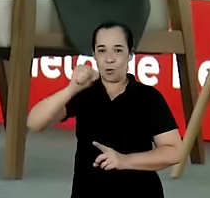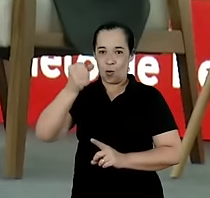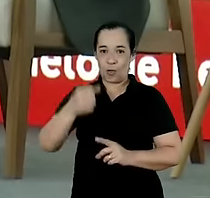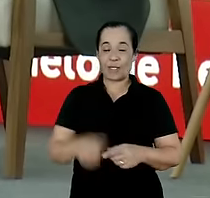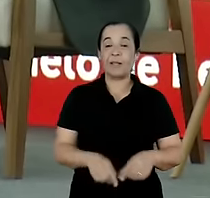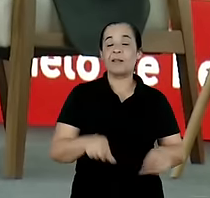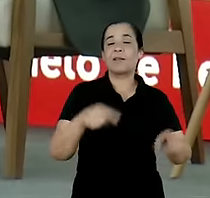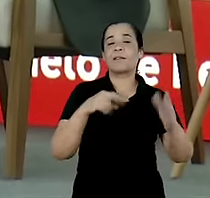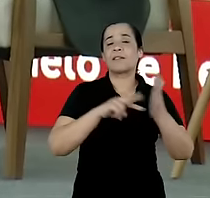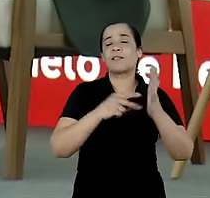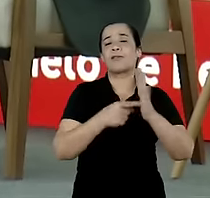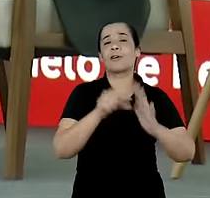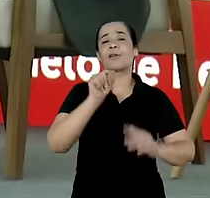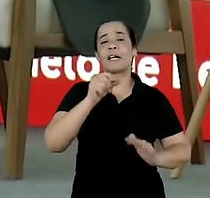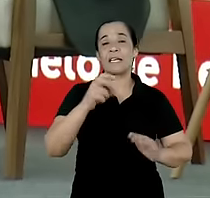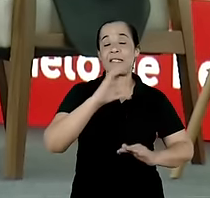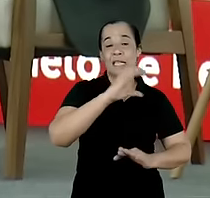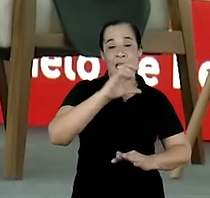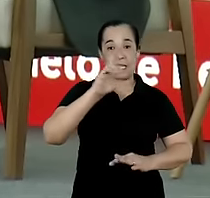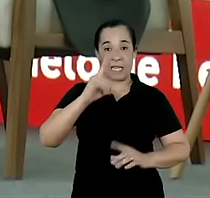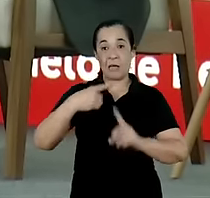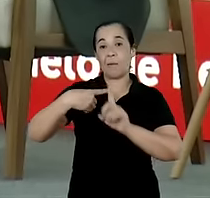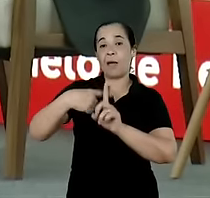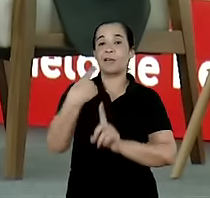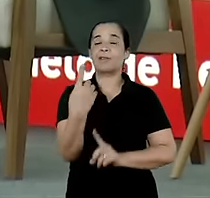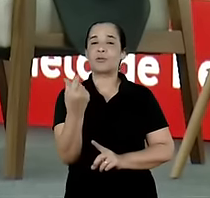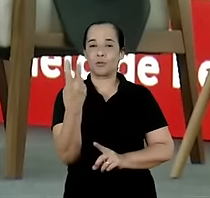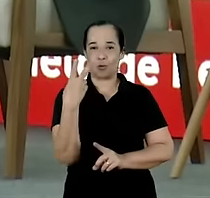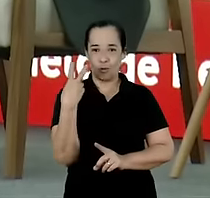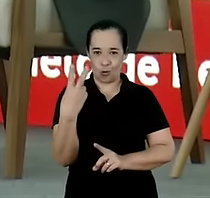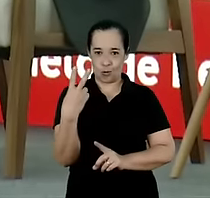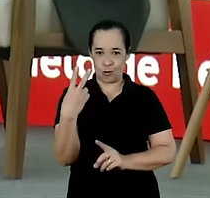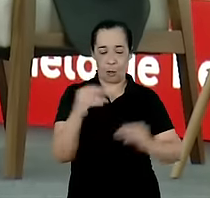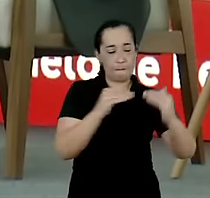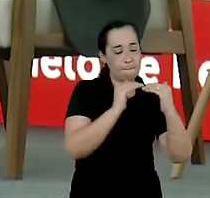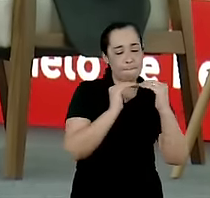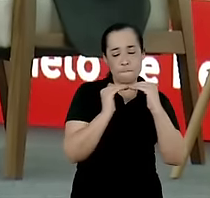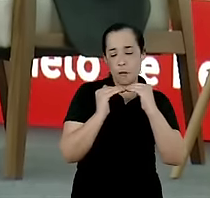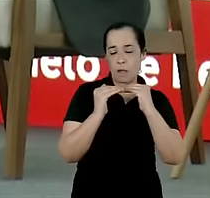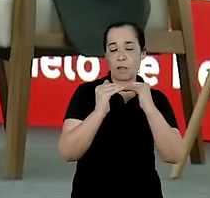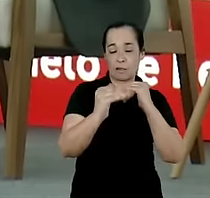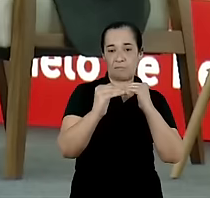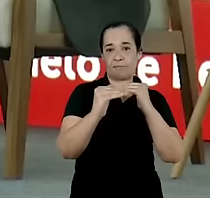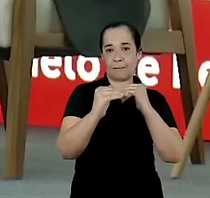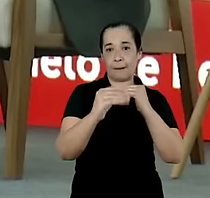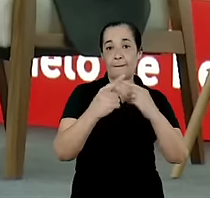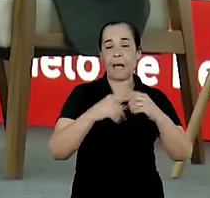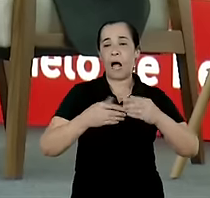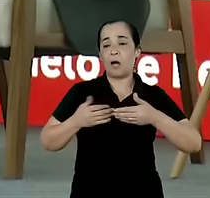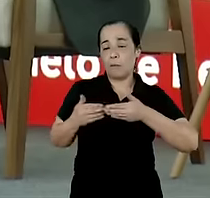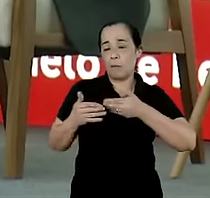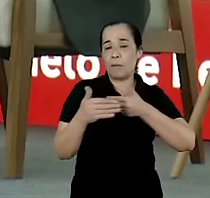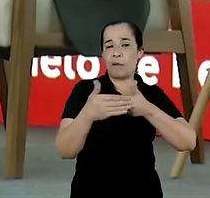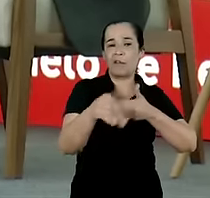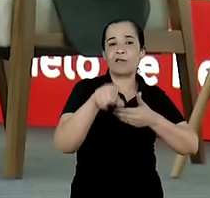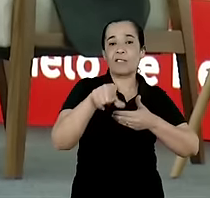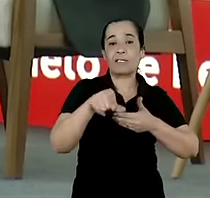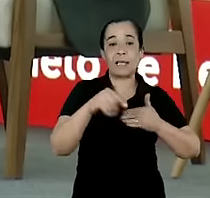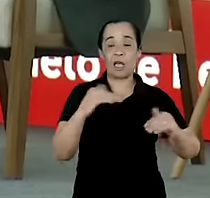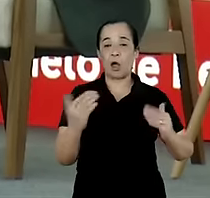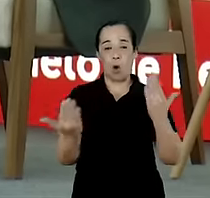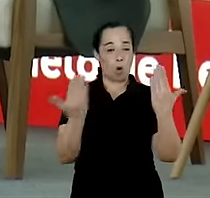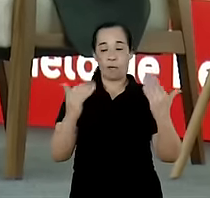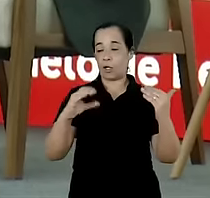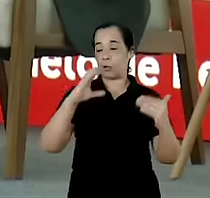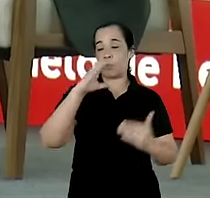Então aqui tem um valor de você lidar com esse período de instabilidade mas que você tem no longo prazo você bate o CDI nesses períodos de